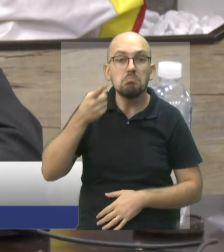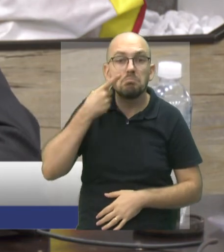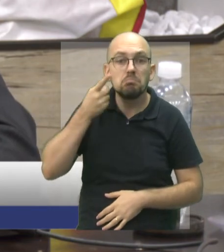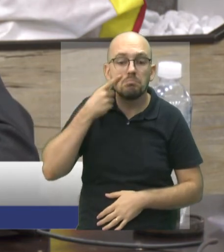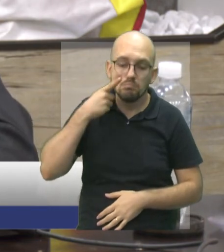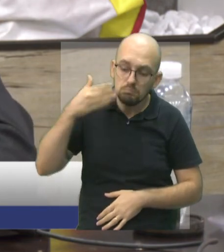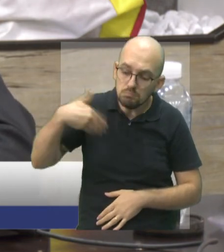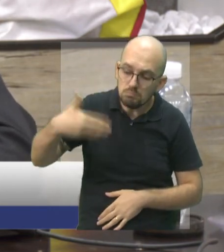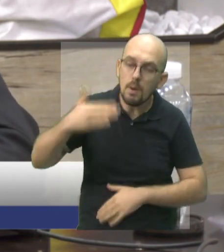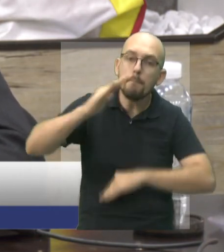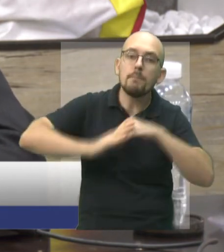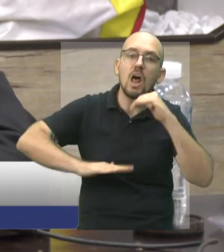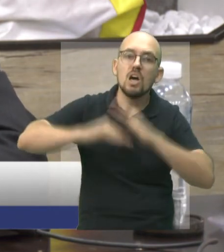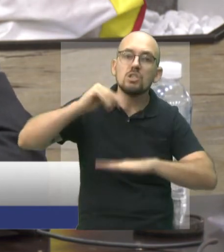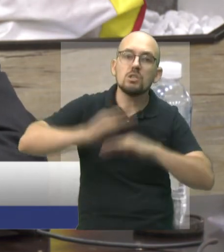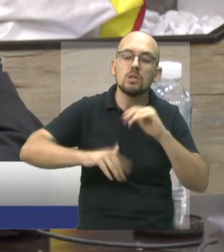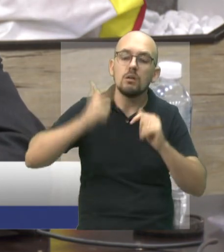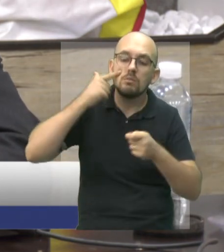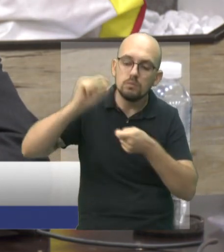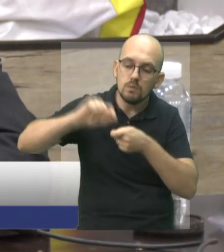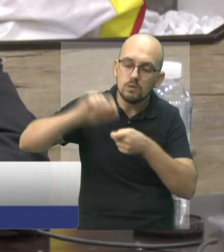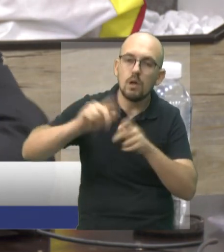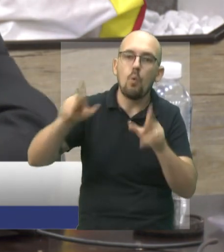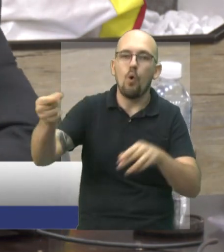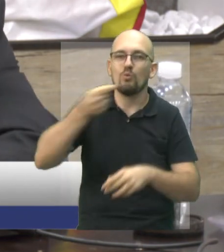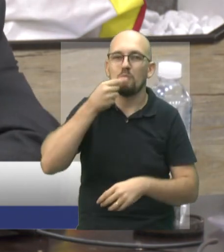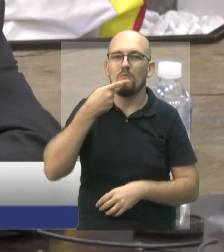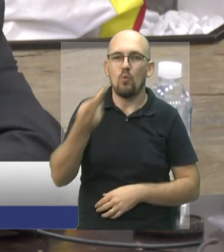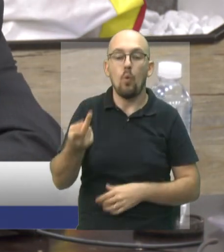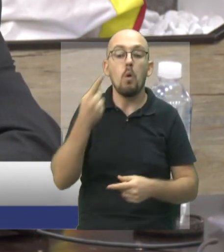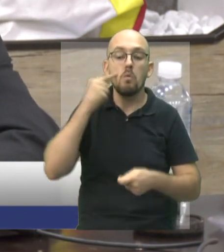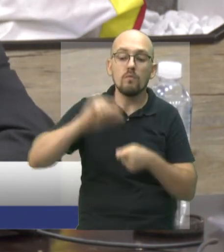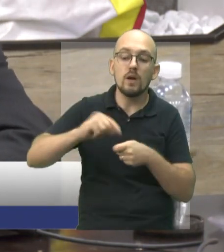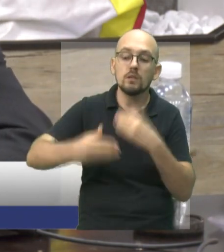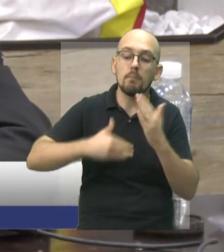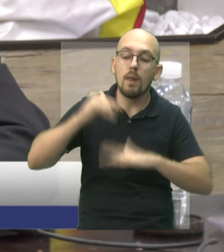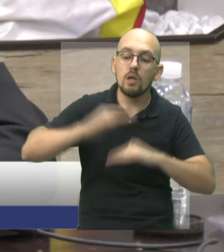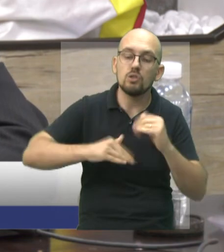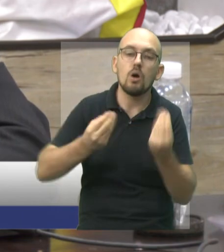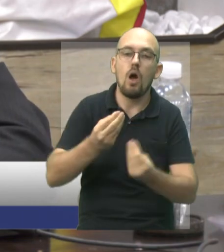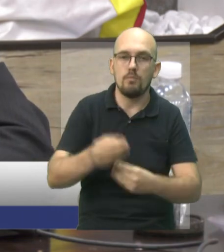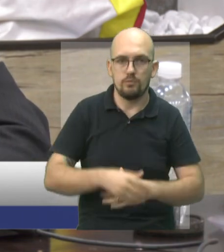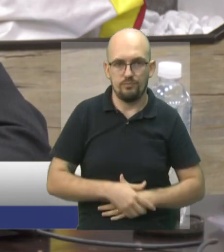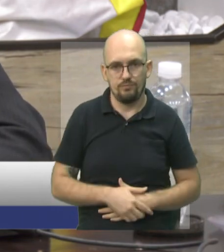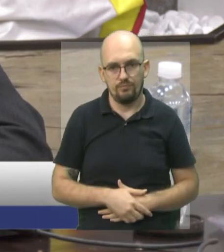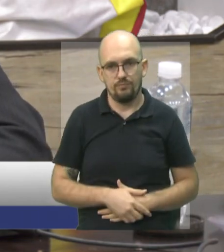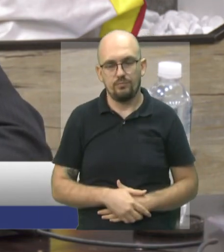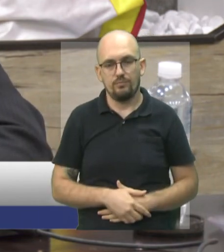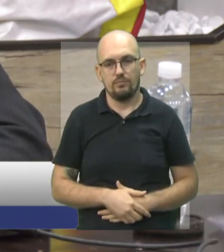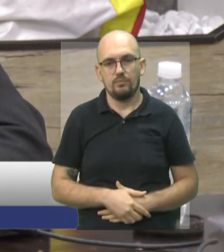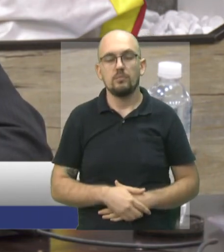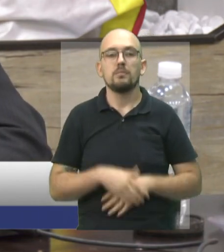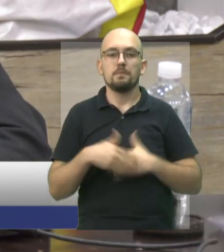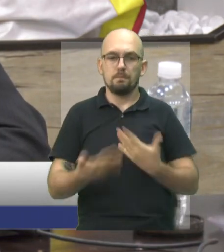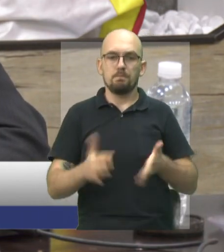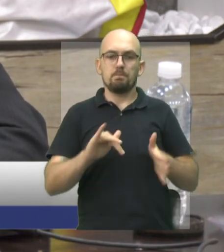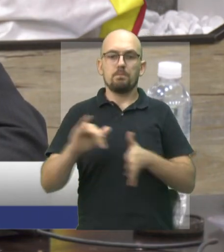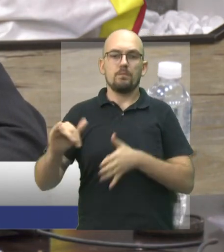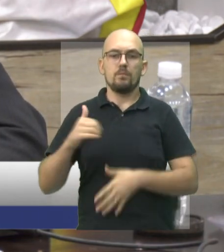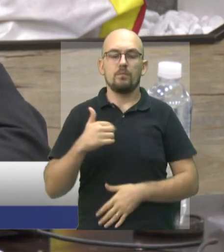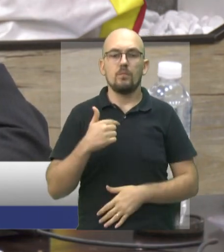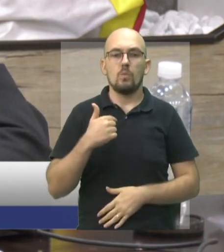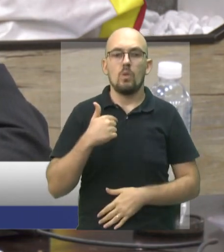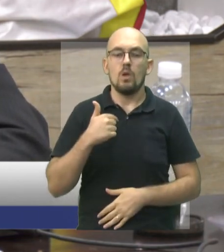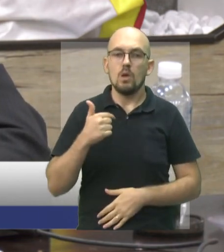na prática, como diz o Chupeta, né? Vamos ver agora na prática o que nós vamos fazer. E, gente, eu,